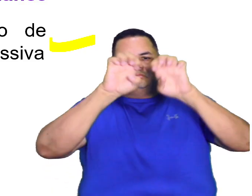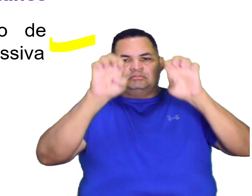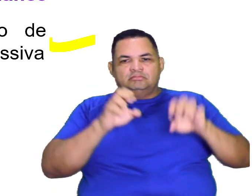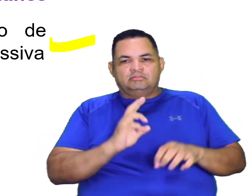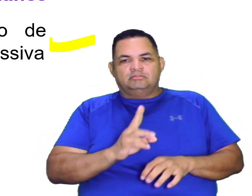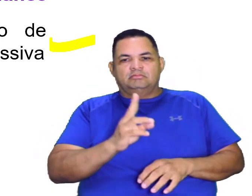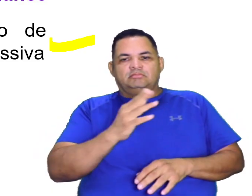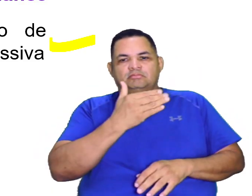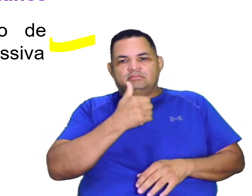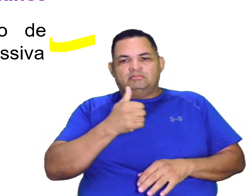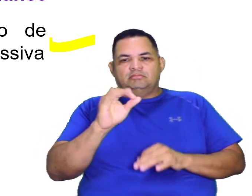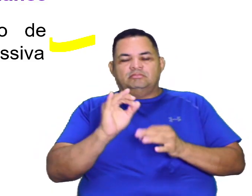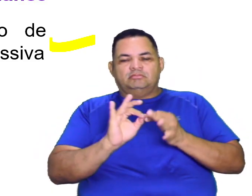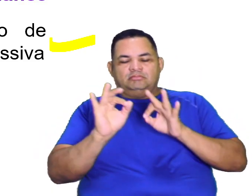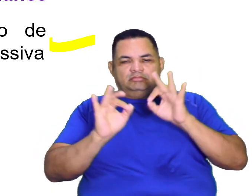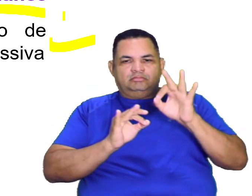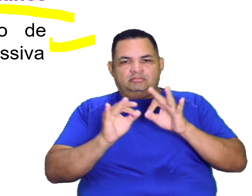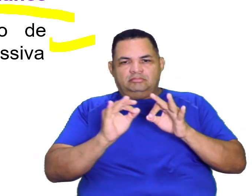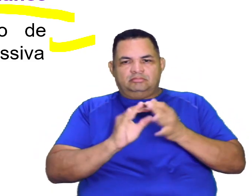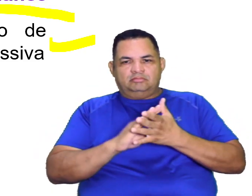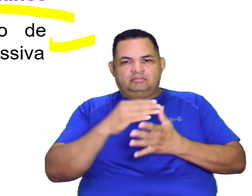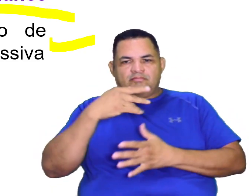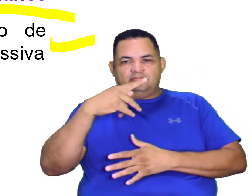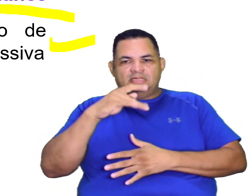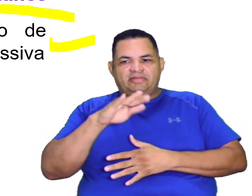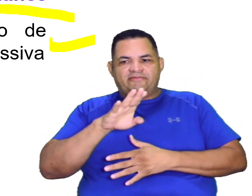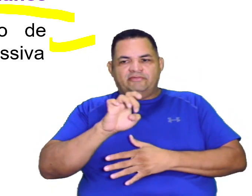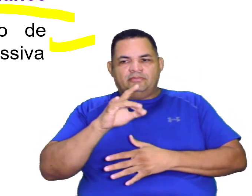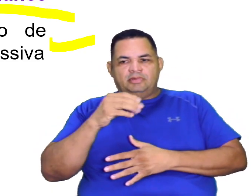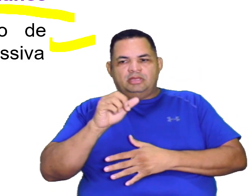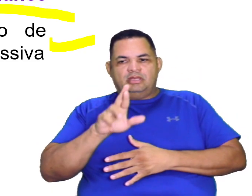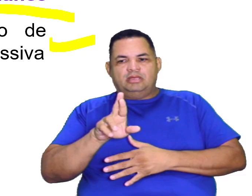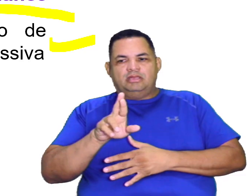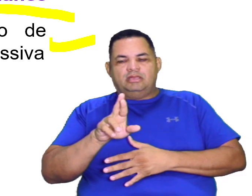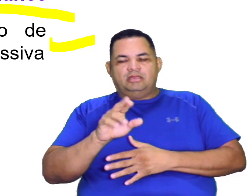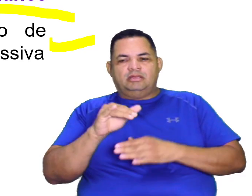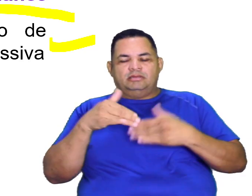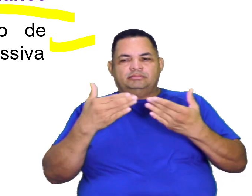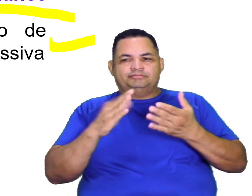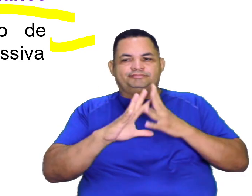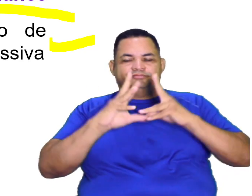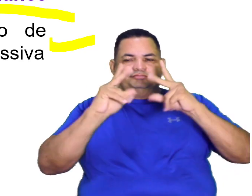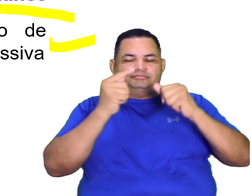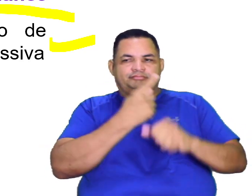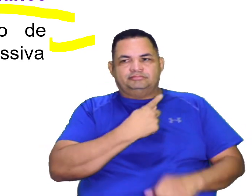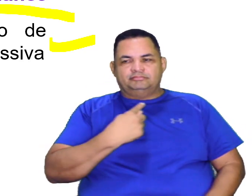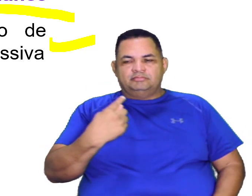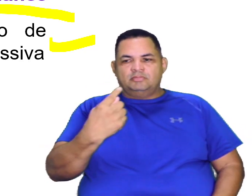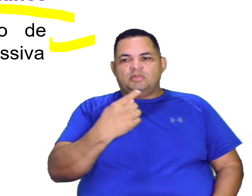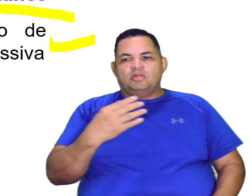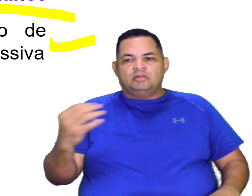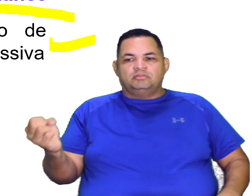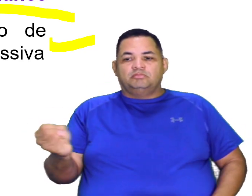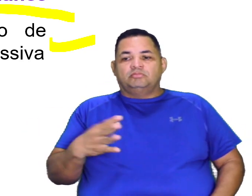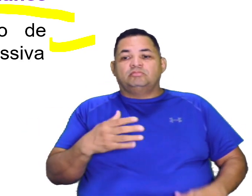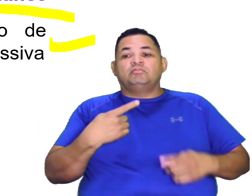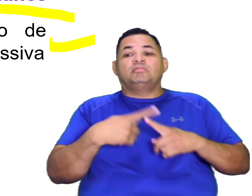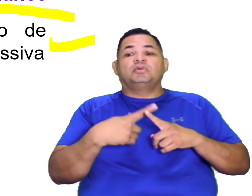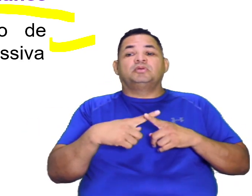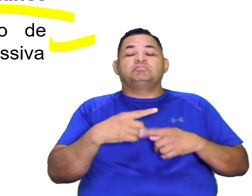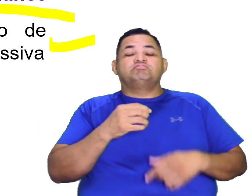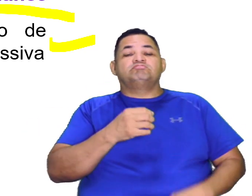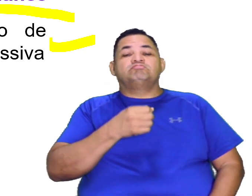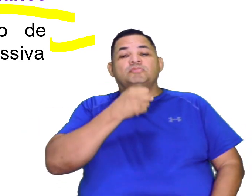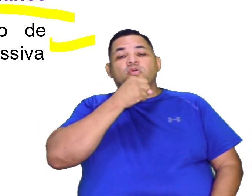estruturas, a manter, a melhorar e a performar. Por que não? Se todos nós mais novos podemos, por que